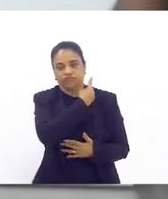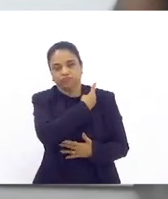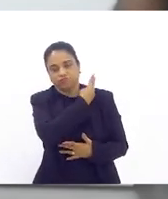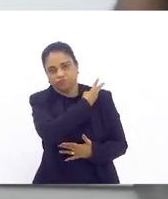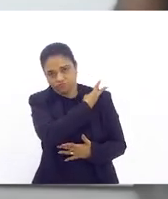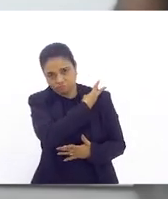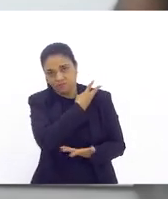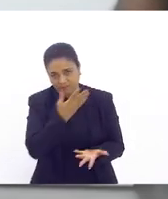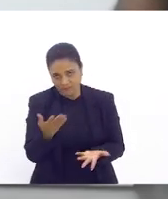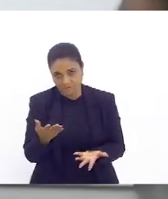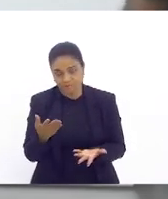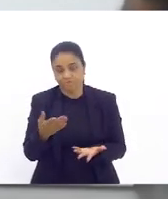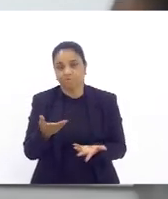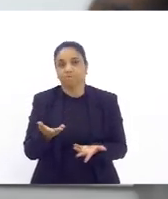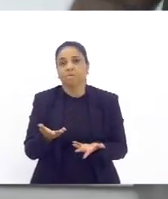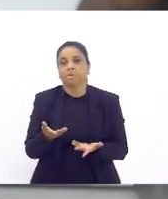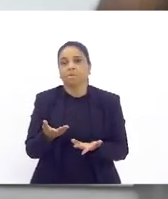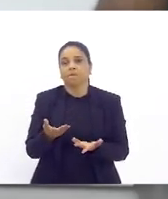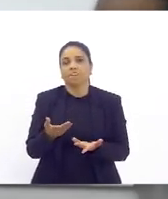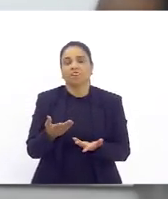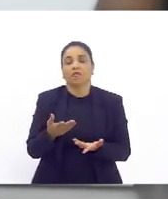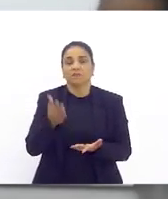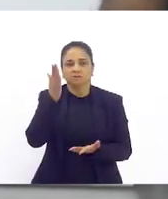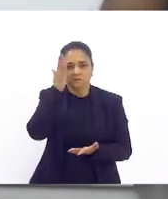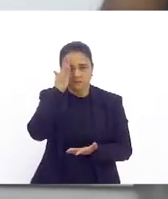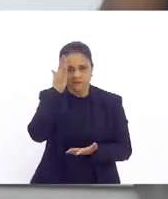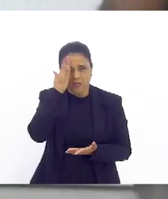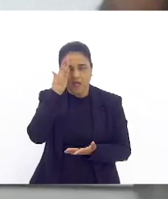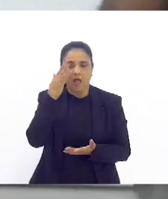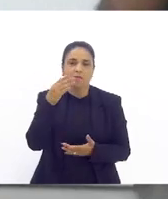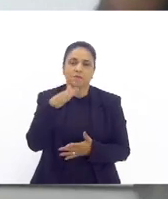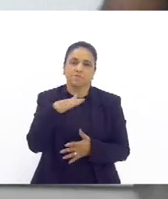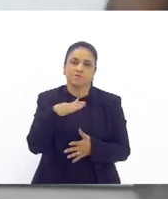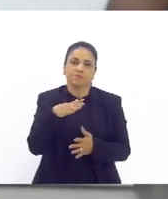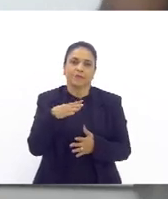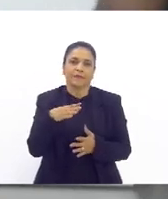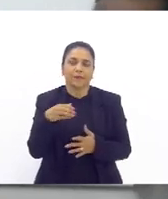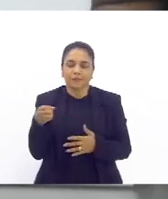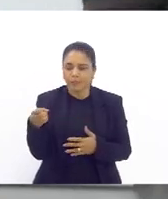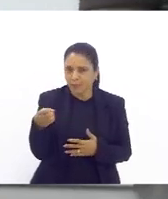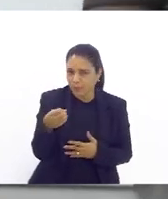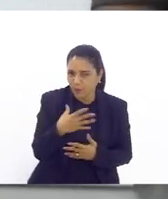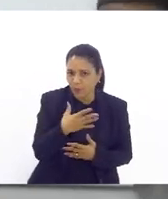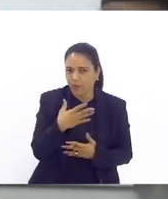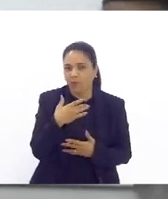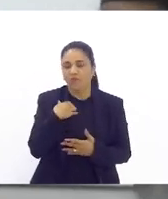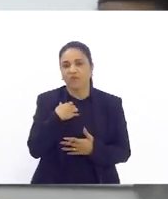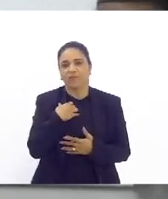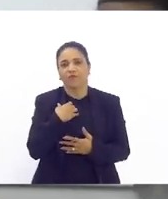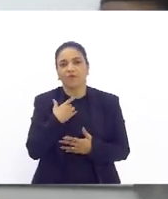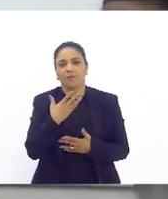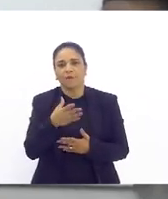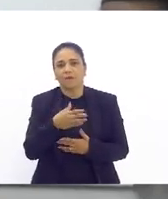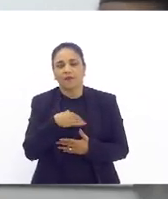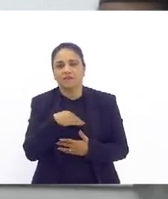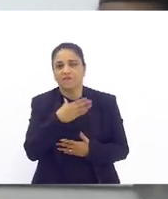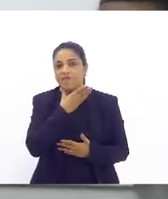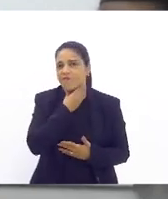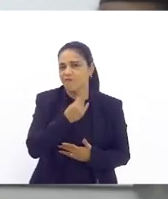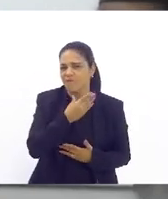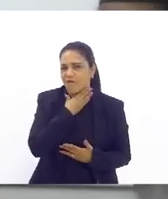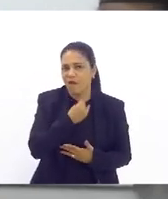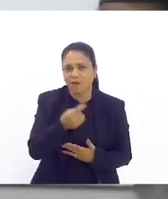sabe que é uma suposta modernização né uma falsa ideia propalada de que os alunos